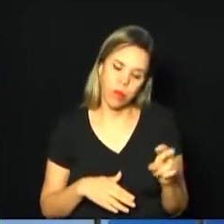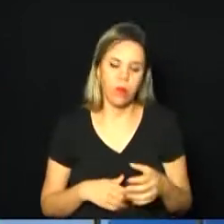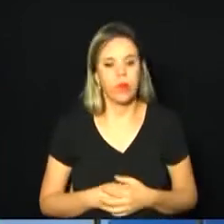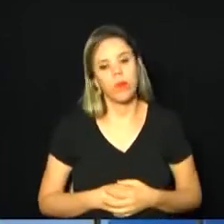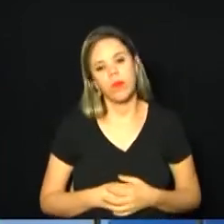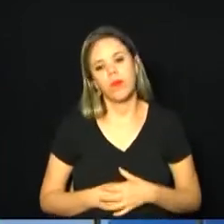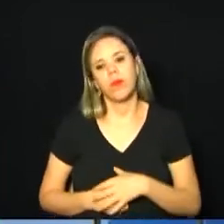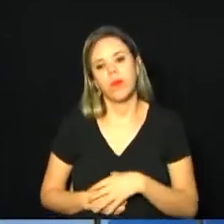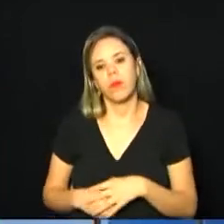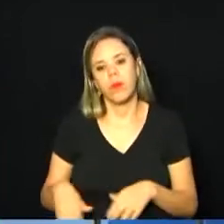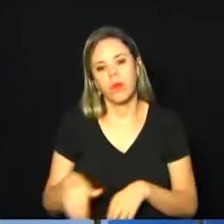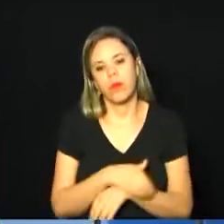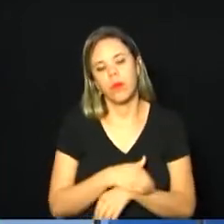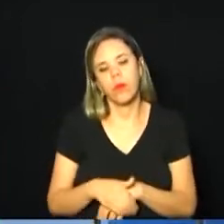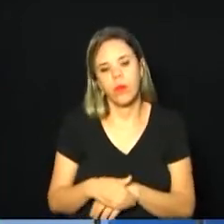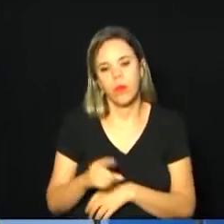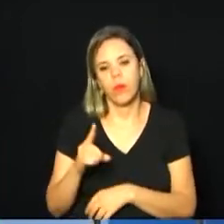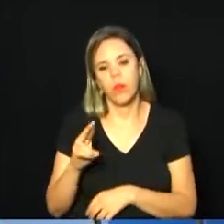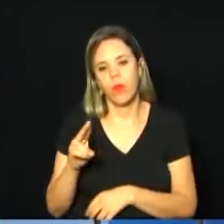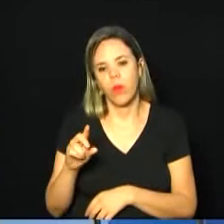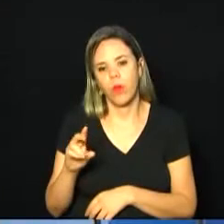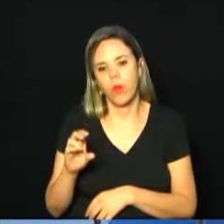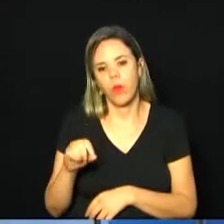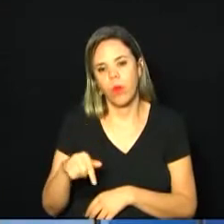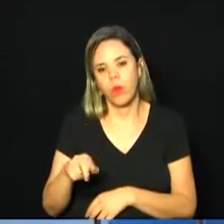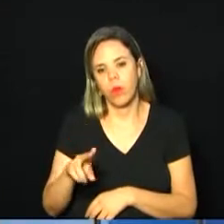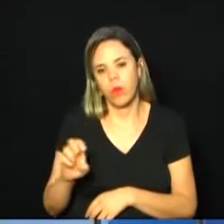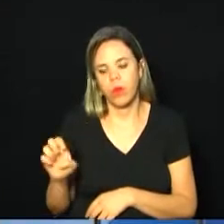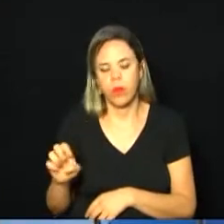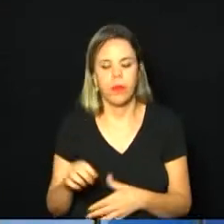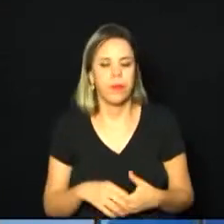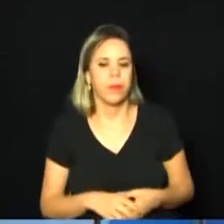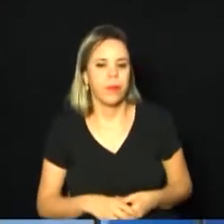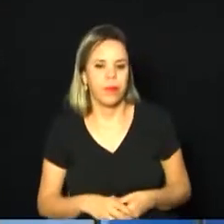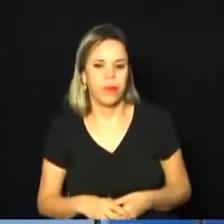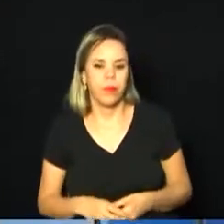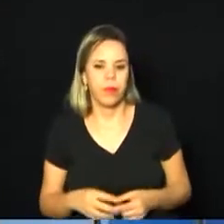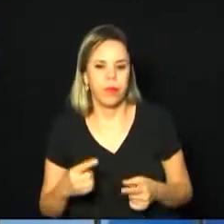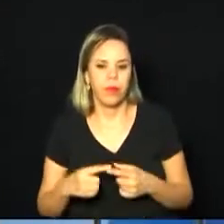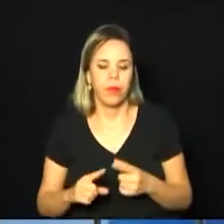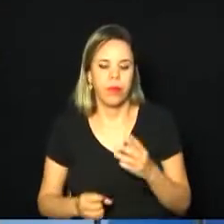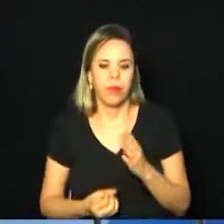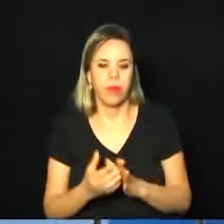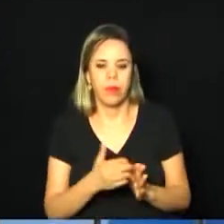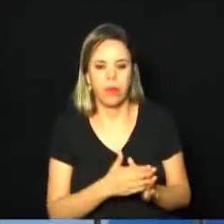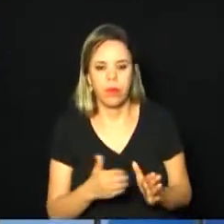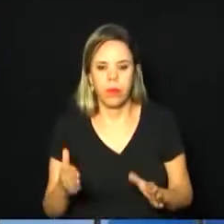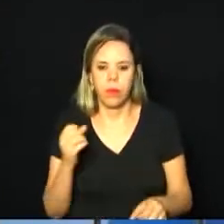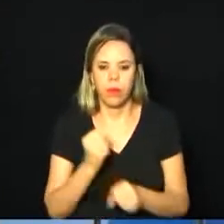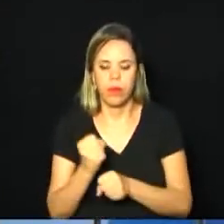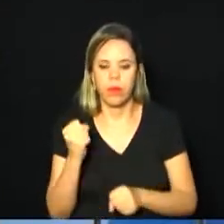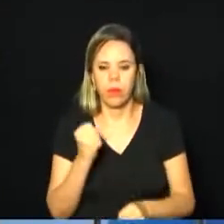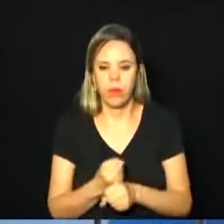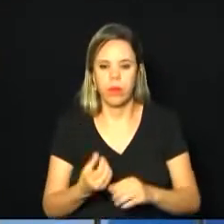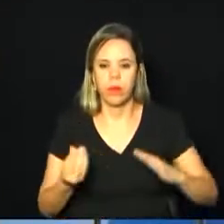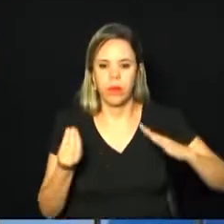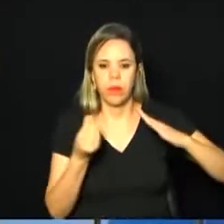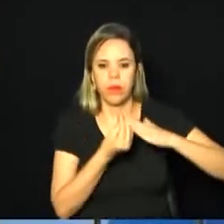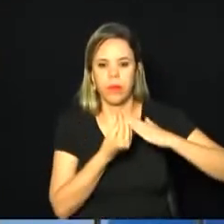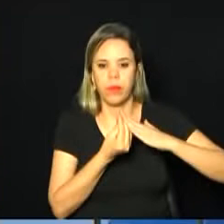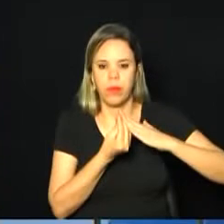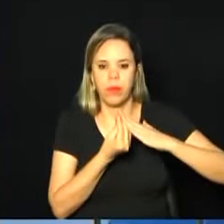trecho entre as Ruas Duque de Caxias e Cônego Cipião porque ali tá acontecendo uma obra da sanasa